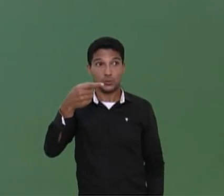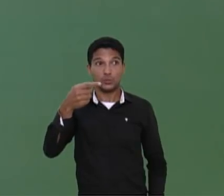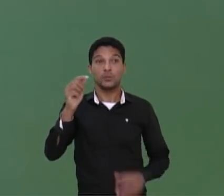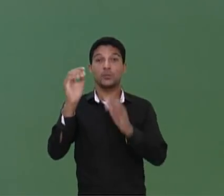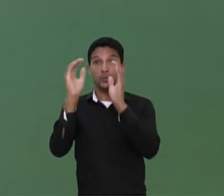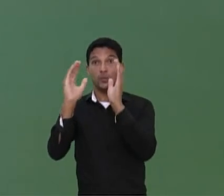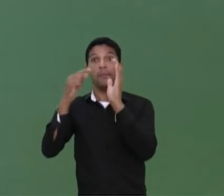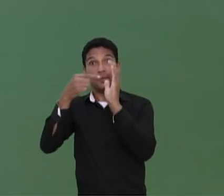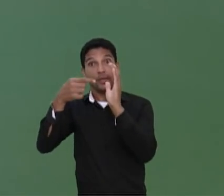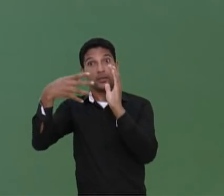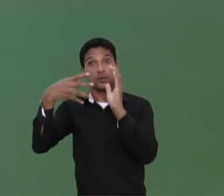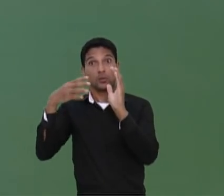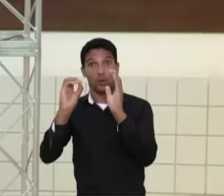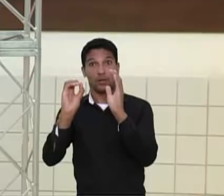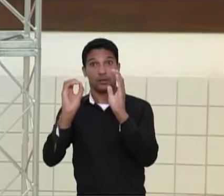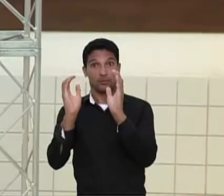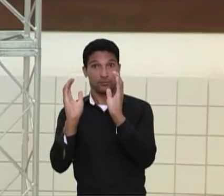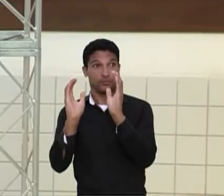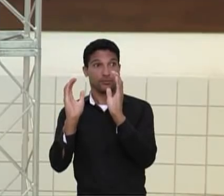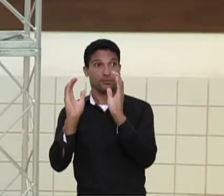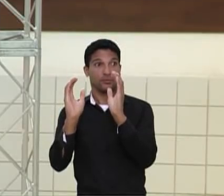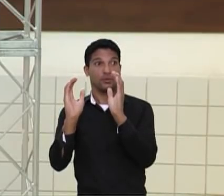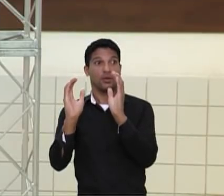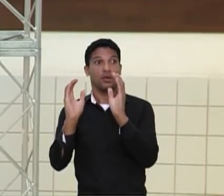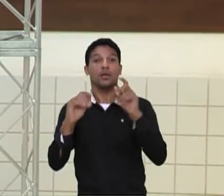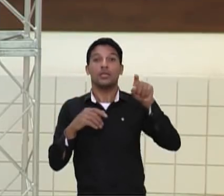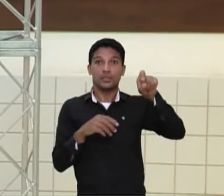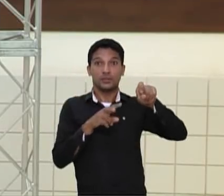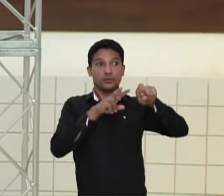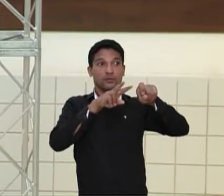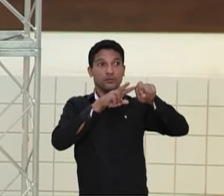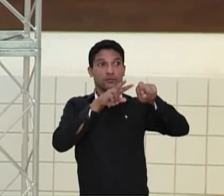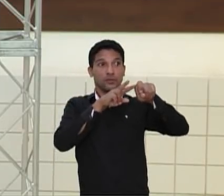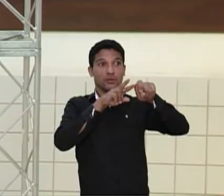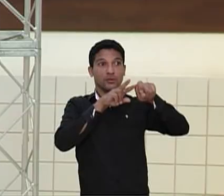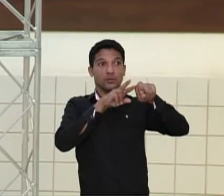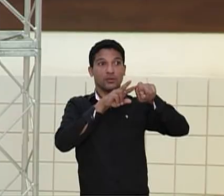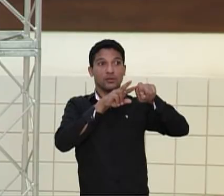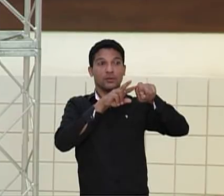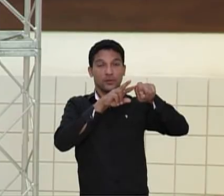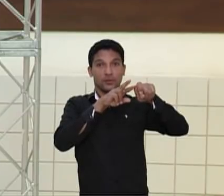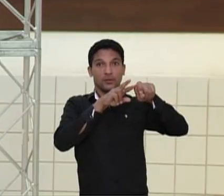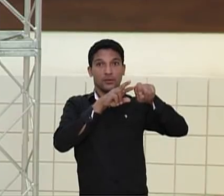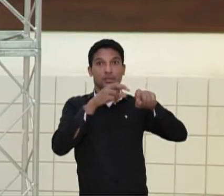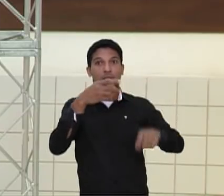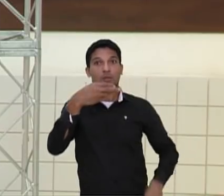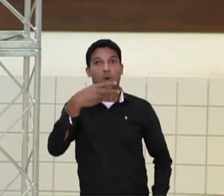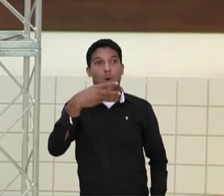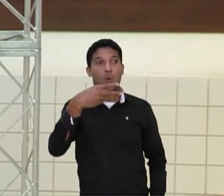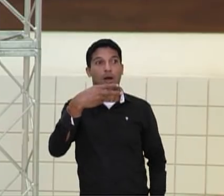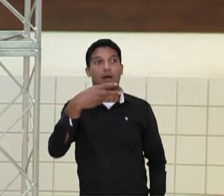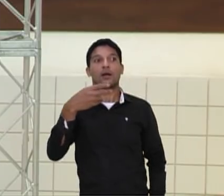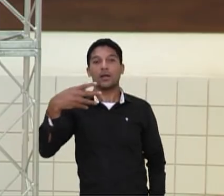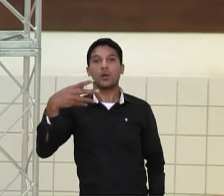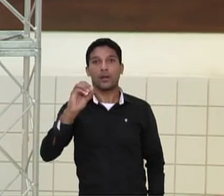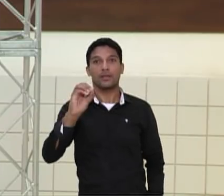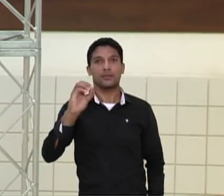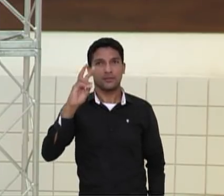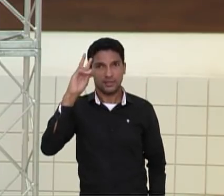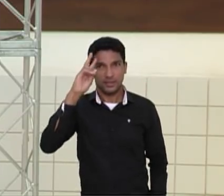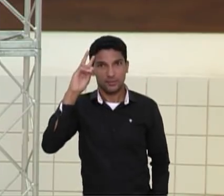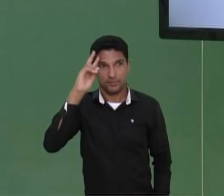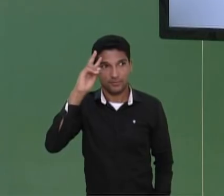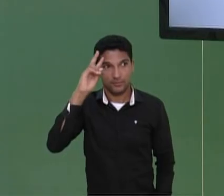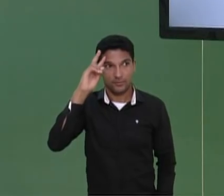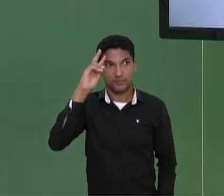40 o meu x do vértice igual a 40 lembrando